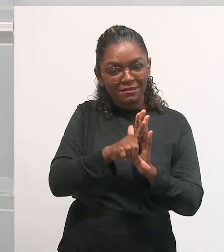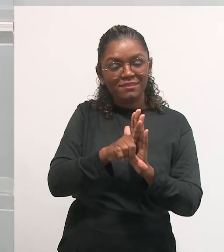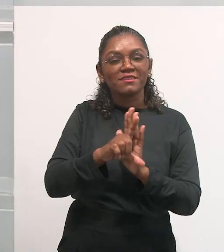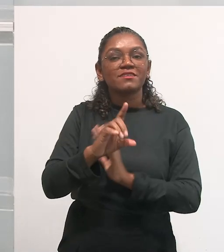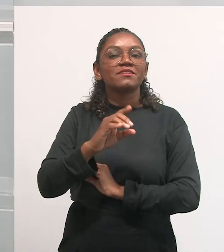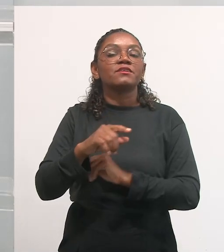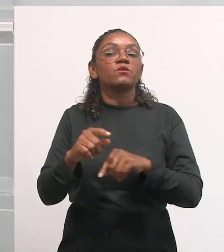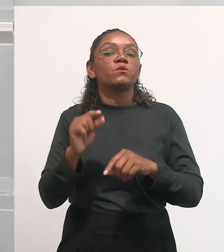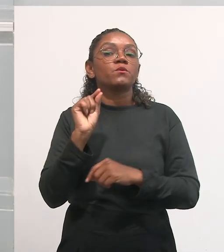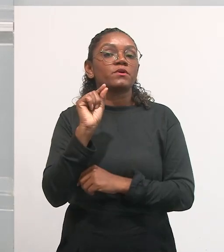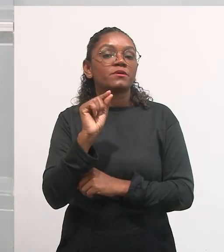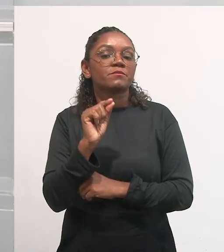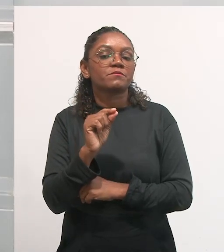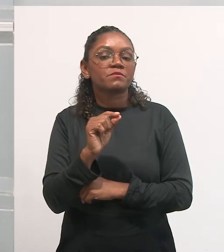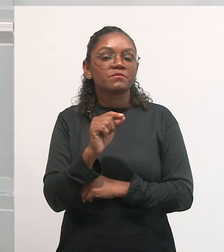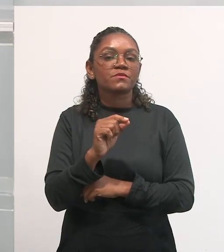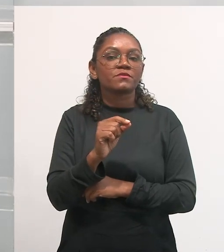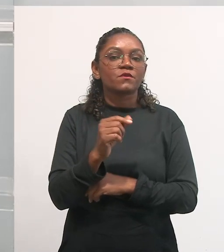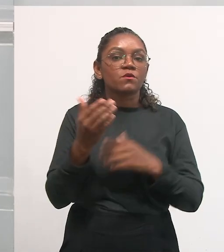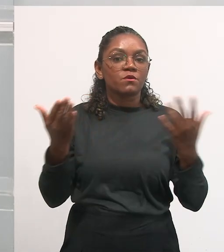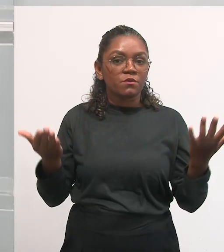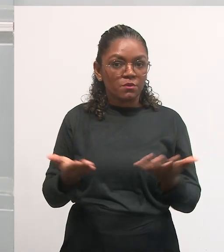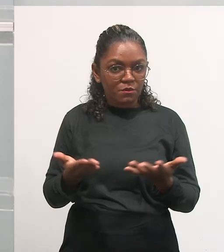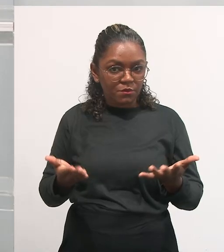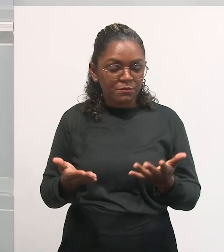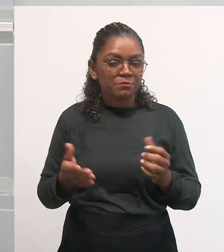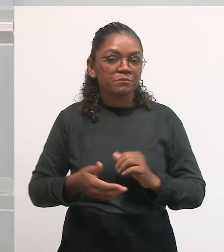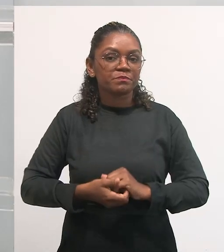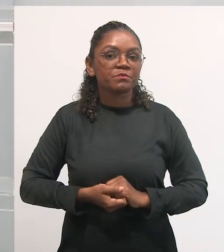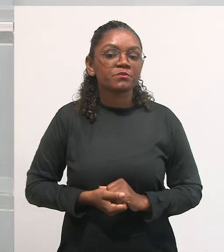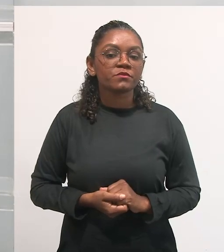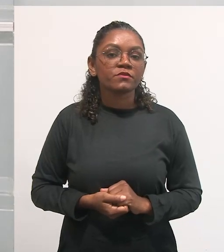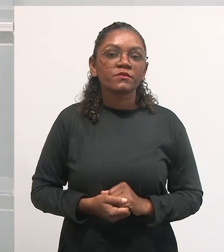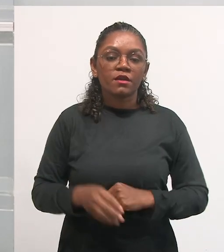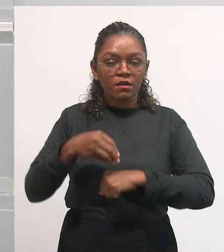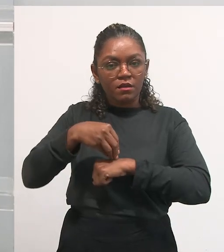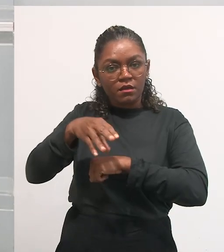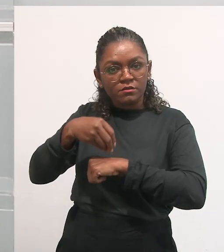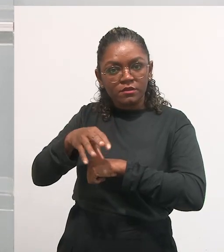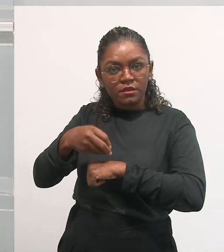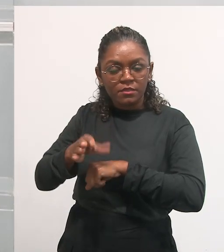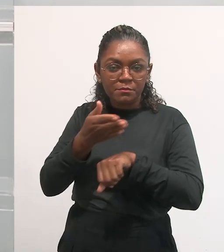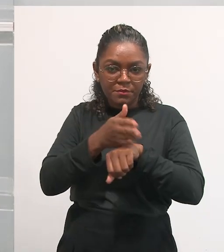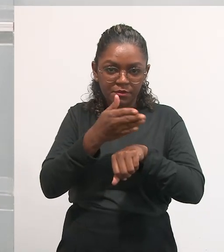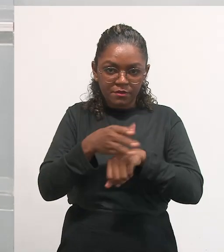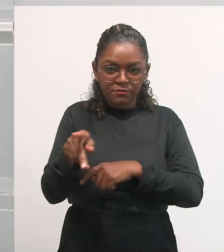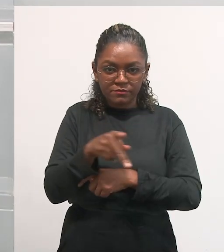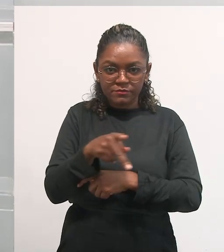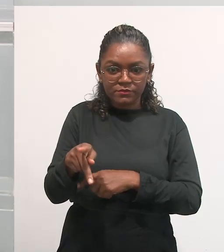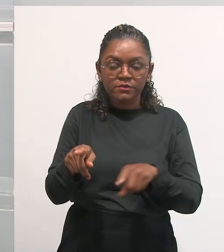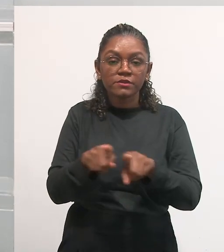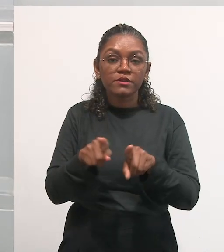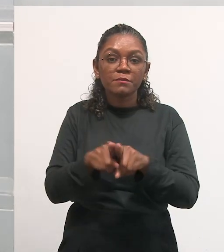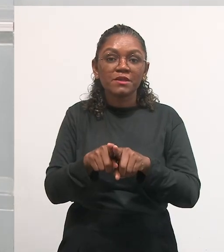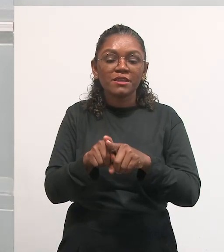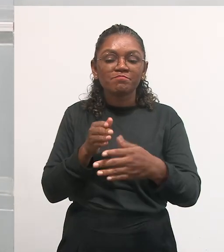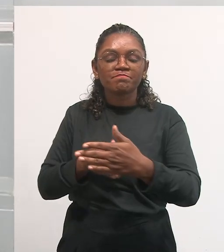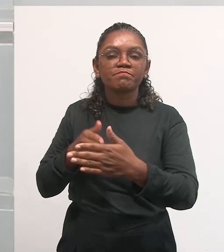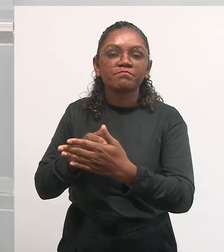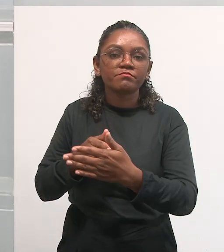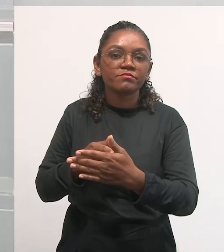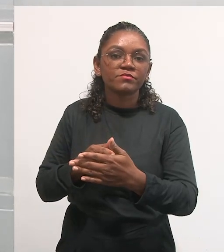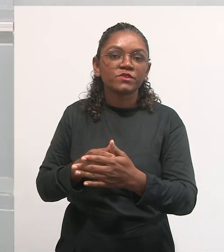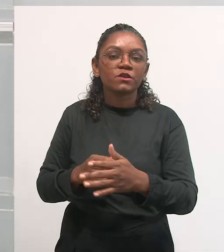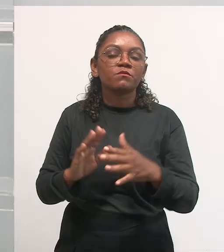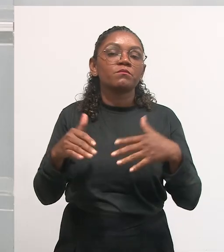e ela ao mesmo tempo que ela eh orienta a nossa prática ela também limita o nosso